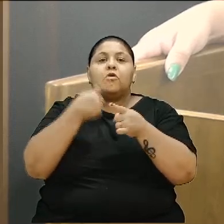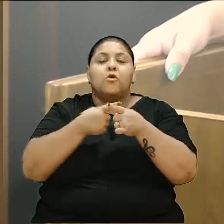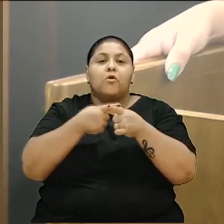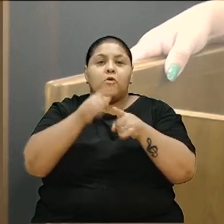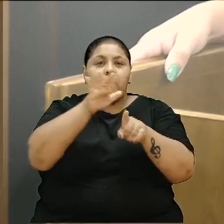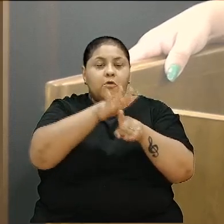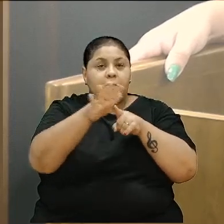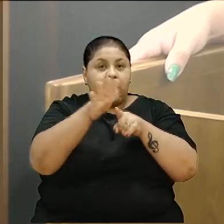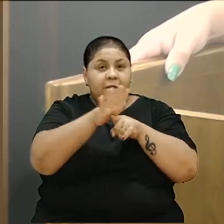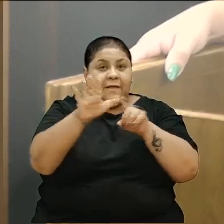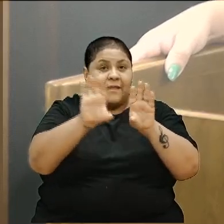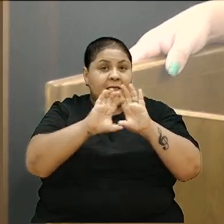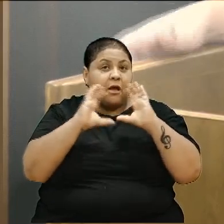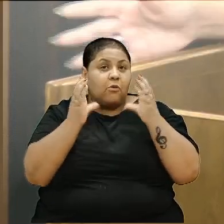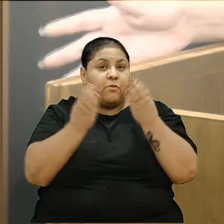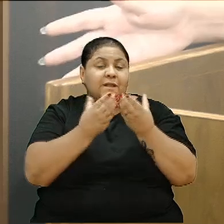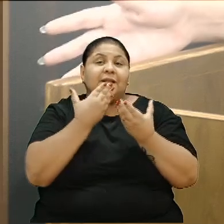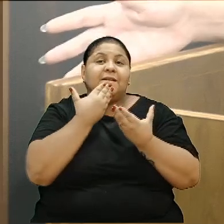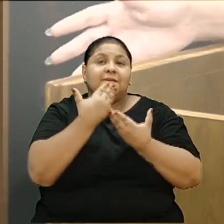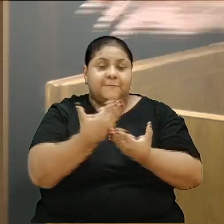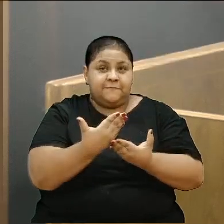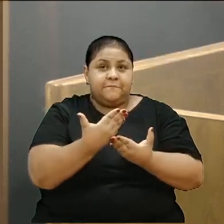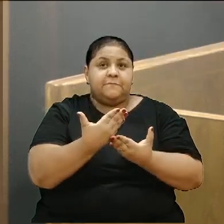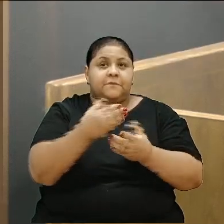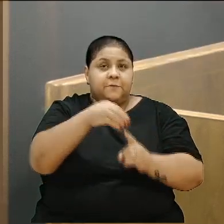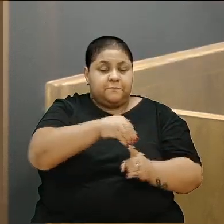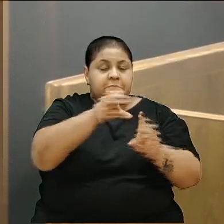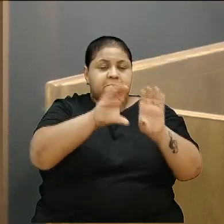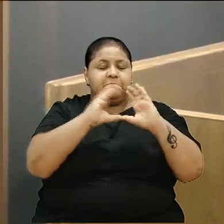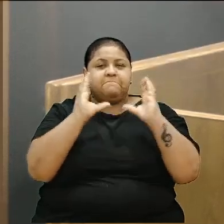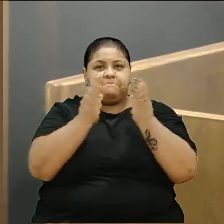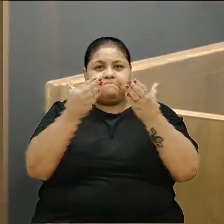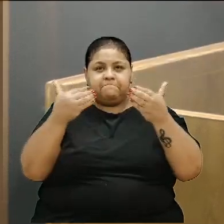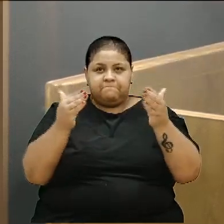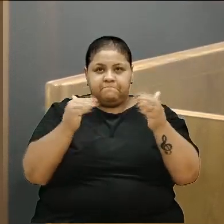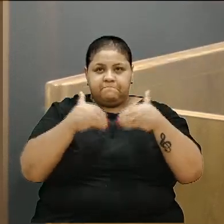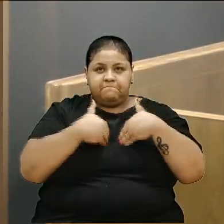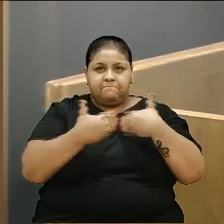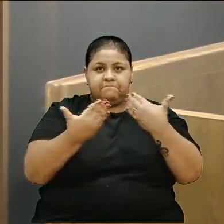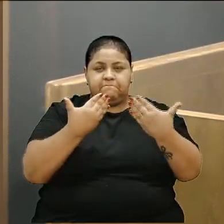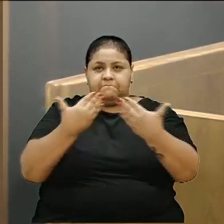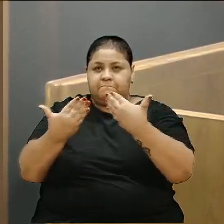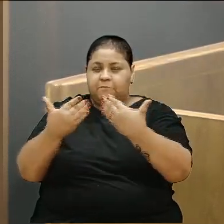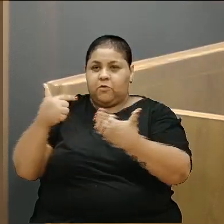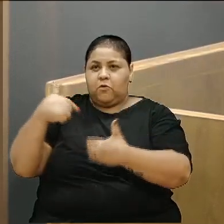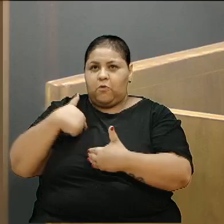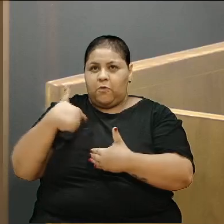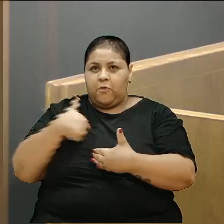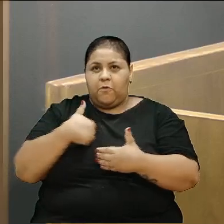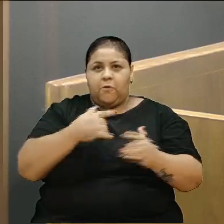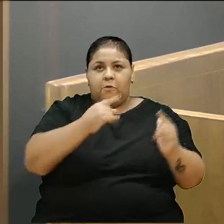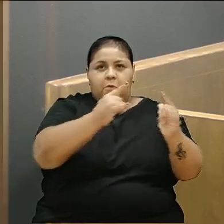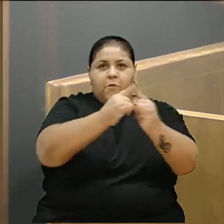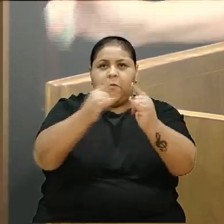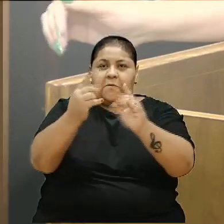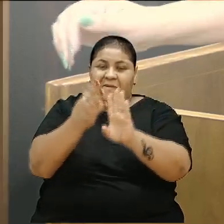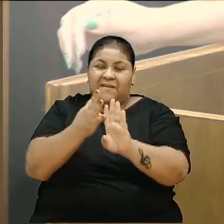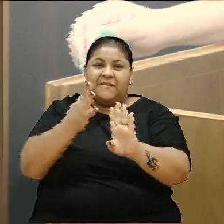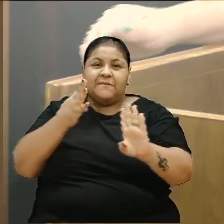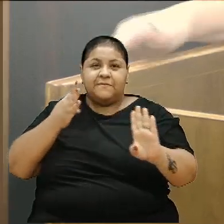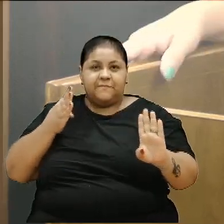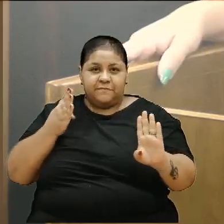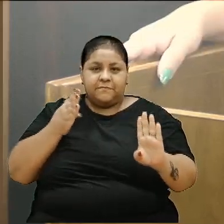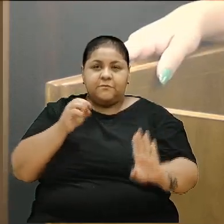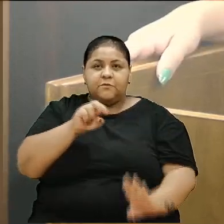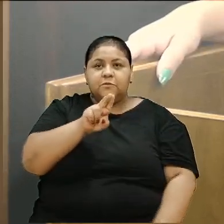demanda da comunidade, principalmente da comunidade autista, que conversou comigo, tanto em entidades quanto nas filas em loco, nas